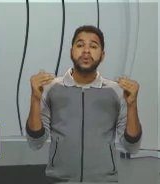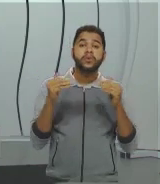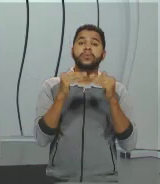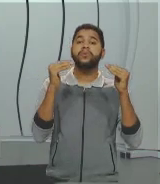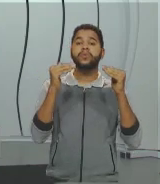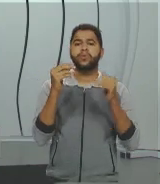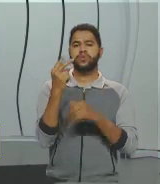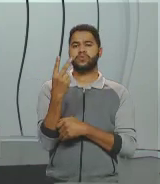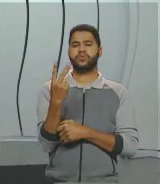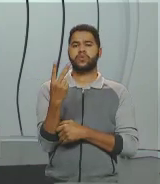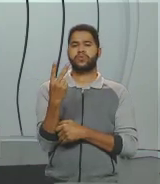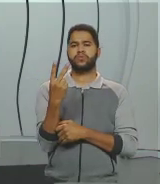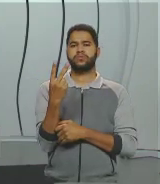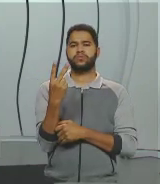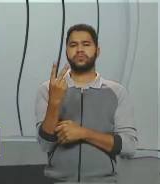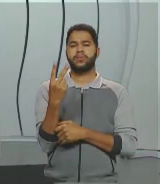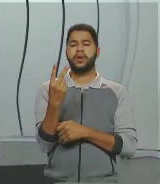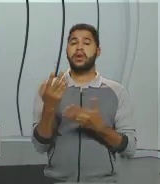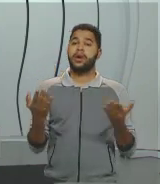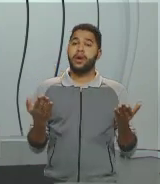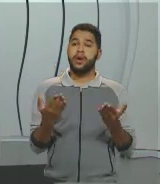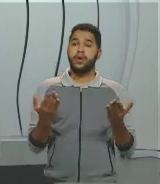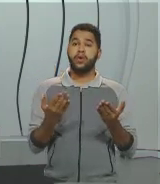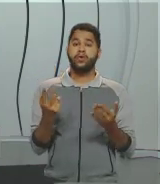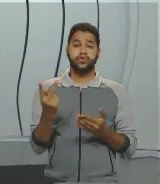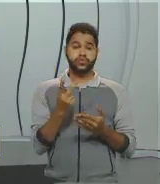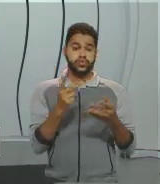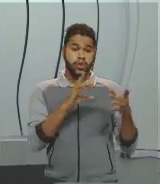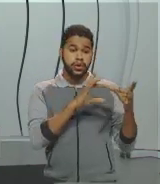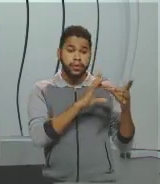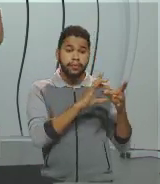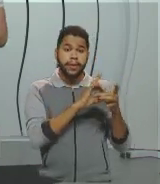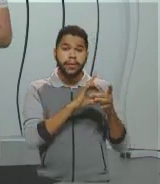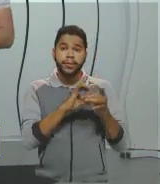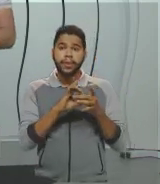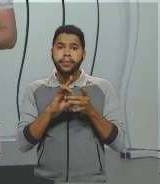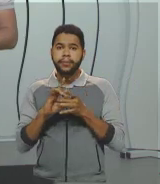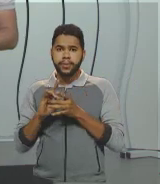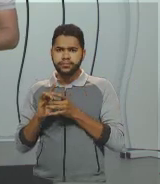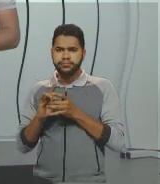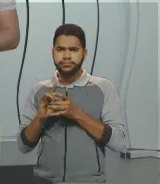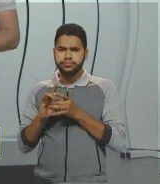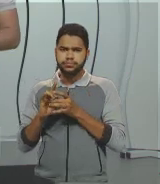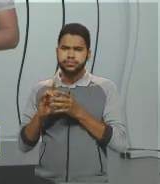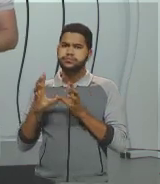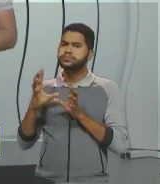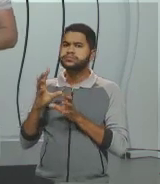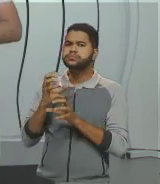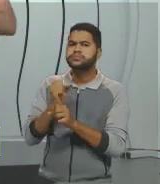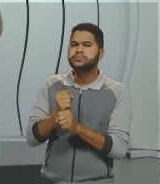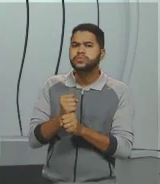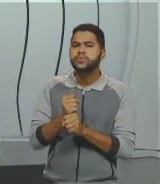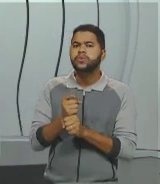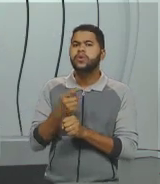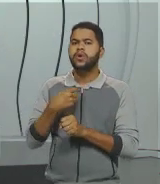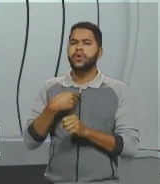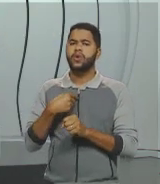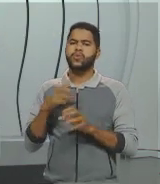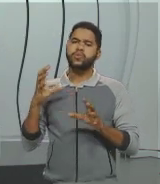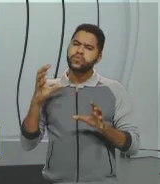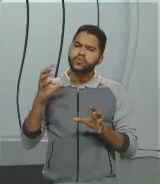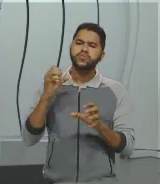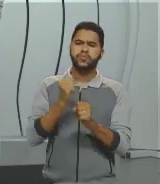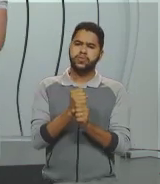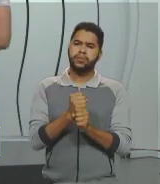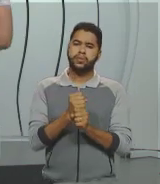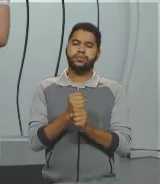equivalência vale 2 kΩ. E agora eles dois estão ligados em série. Para calcular a resistência equivalente nesse caso, basta eu somar.